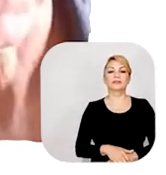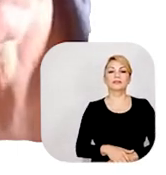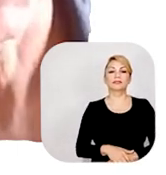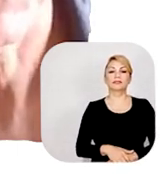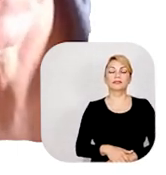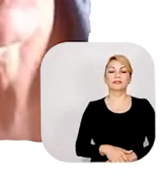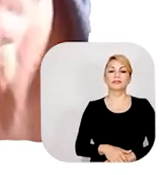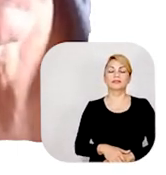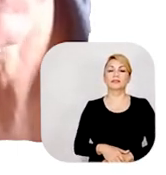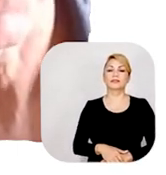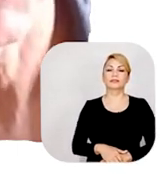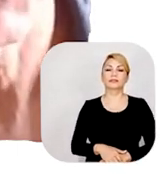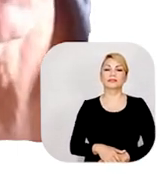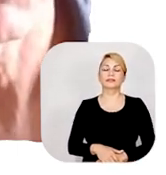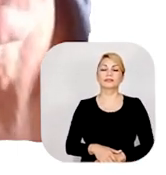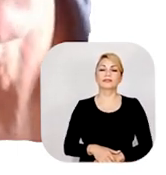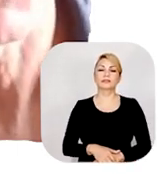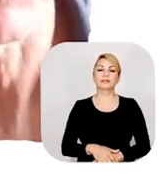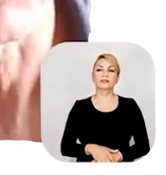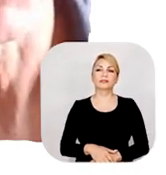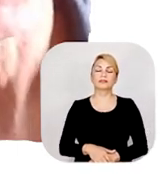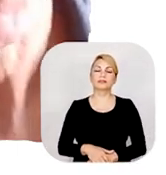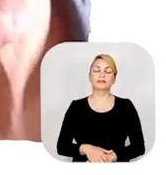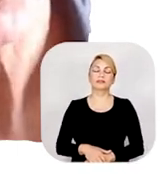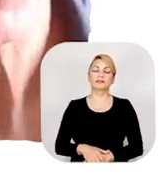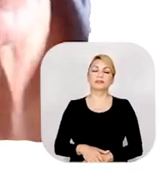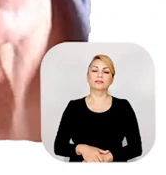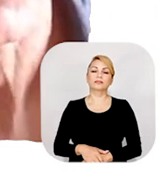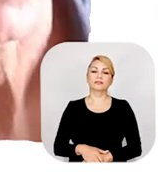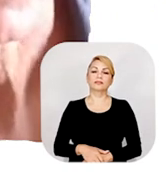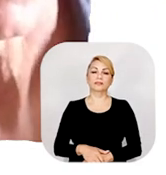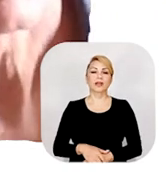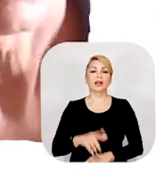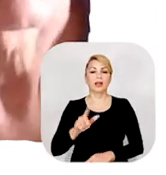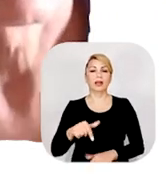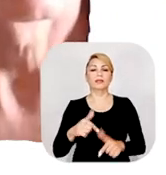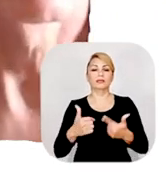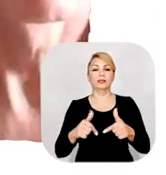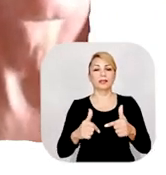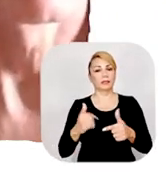quando apresentar. É um trabalho muito importante.